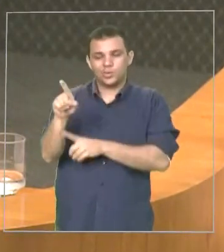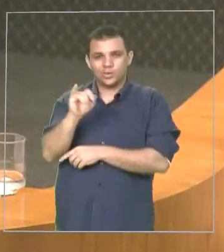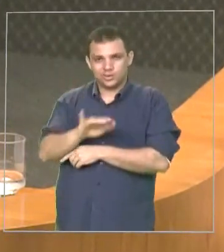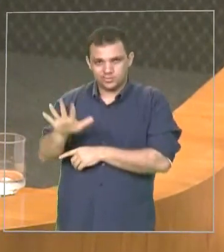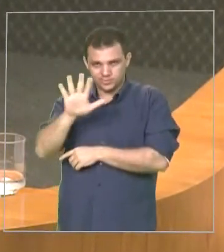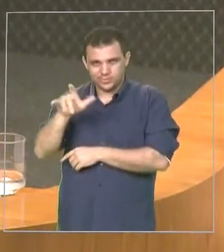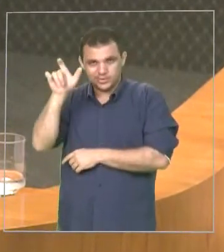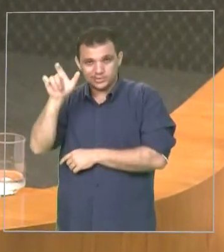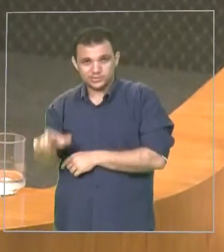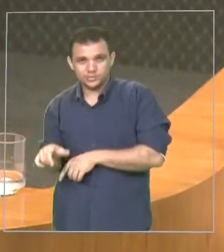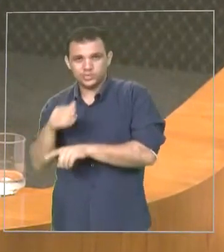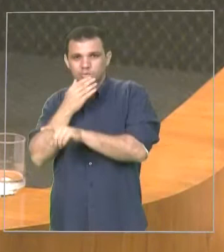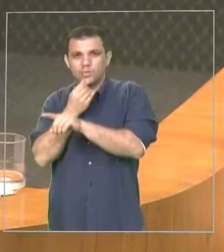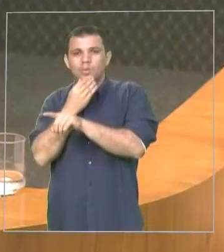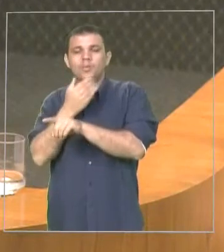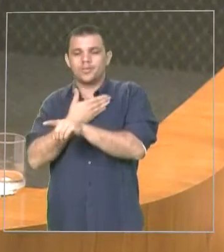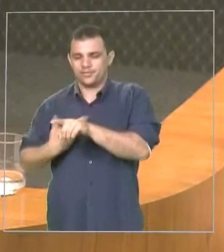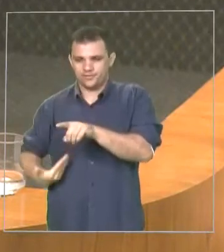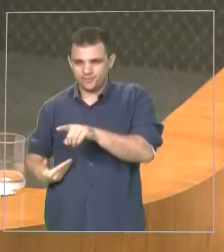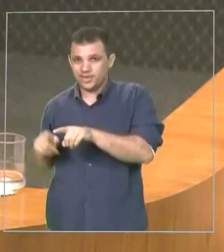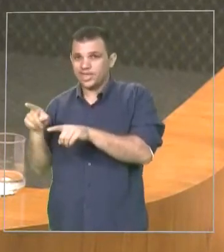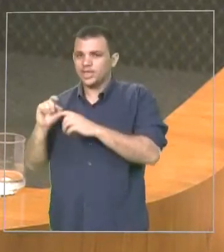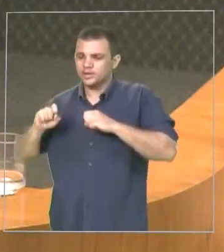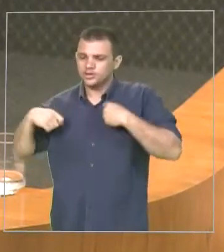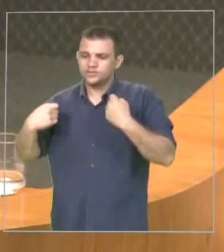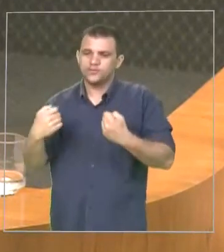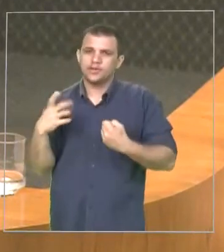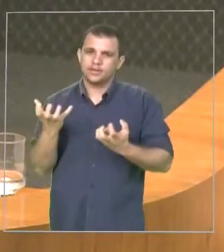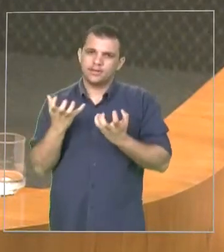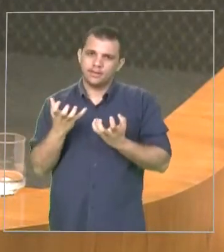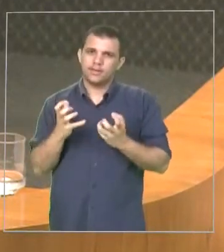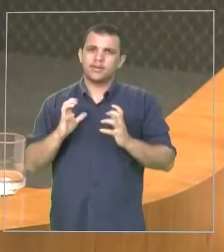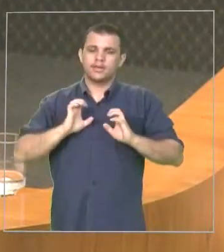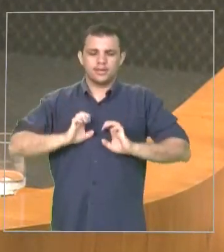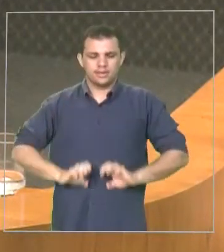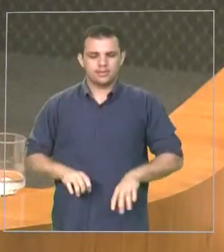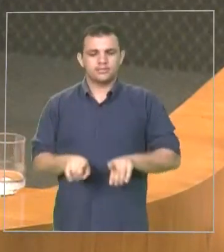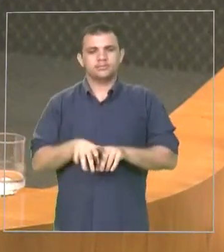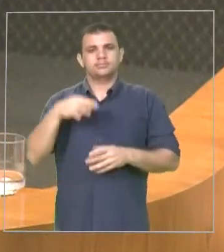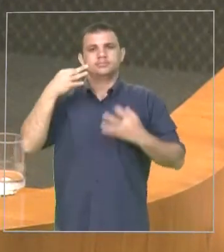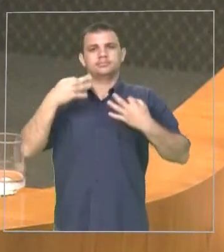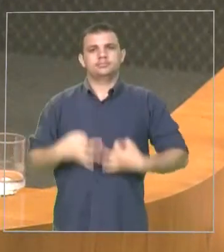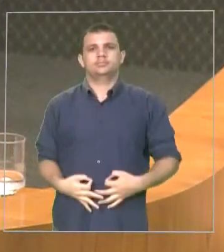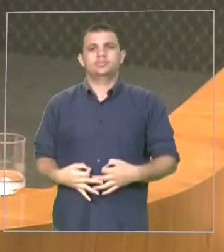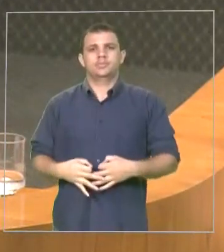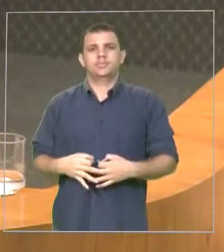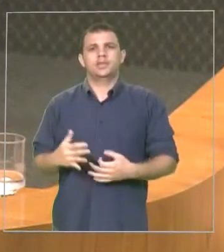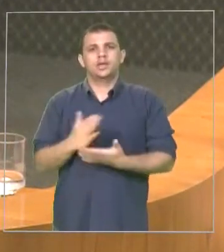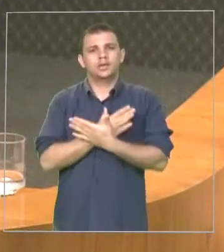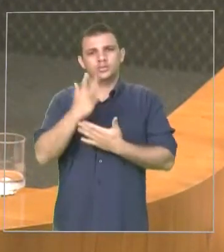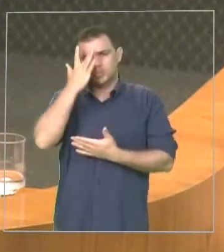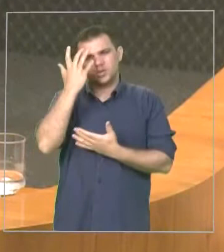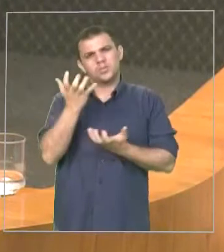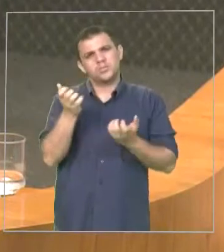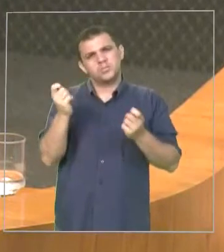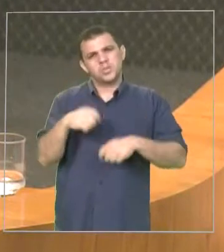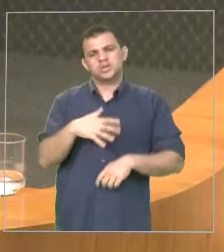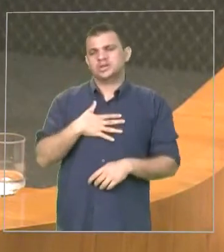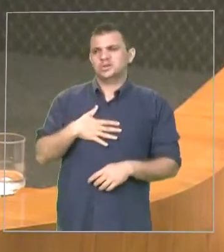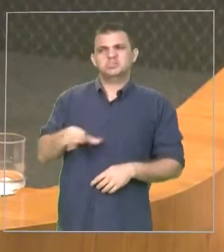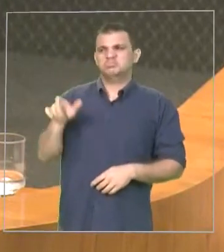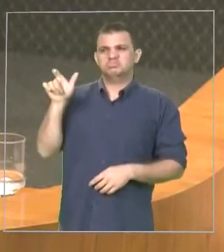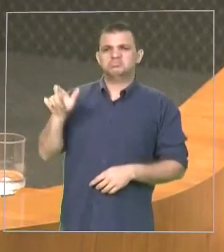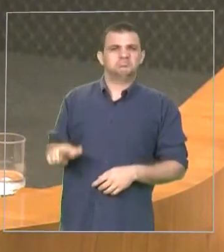prima pela ética, pela moral, e é um homem, você pode não gostar do governador Flávio Dino, você pode não simpatizar